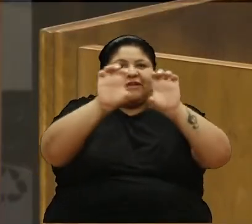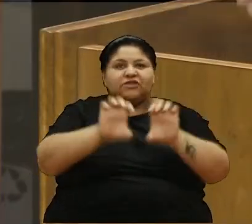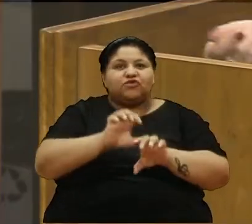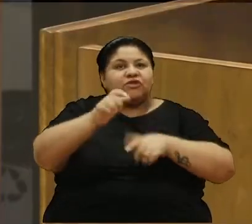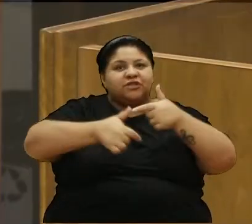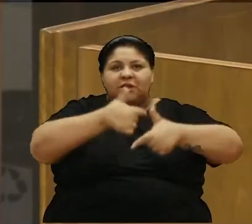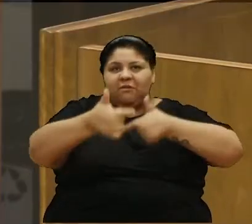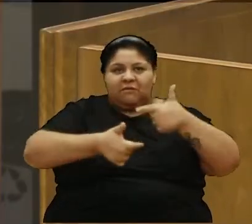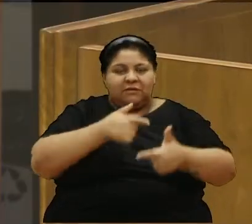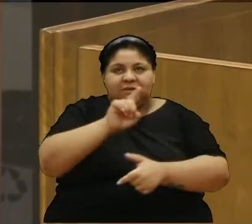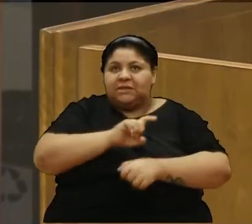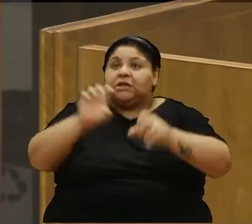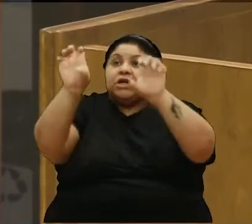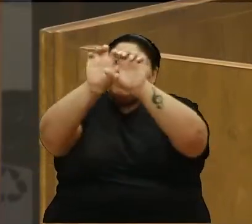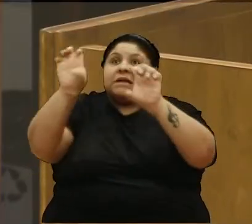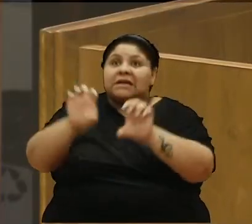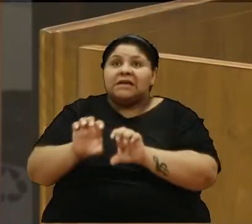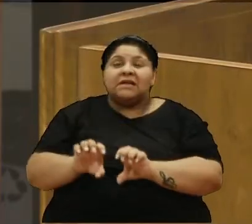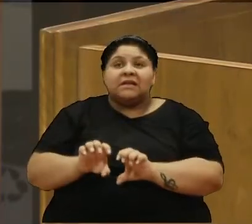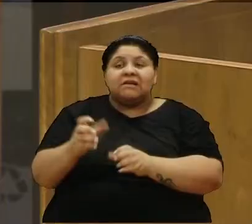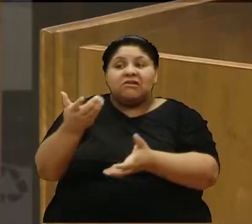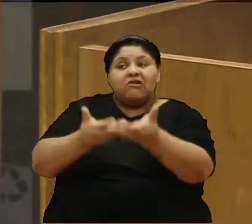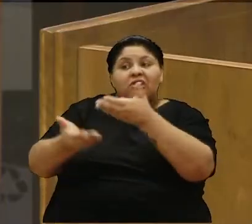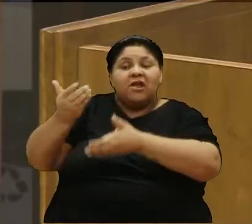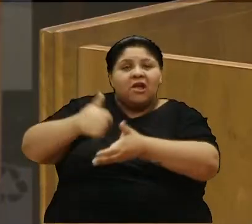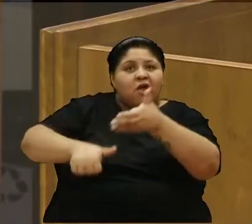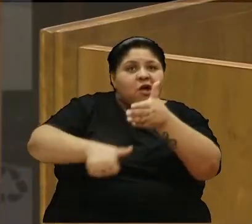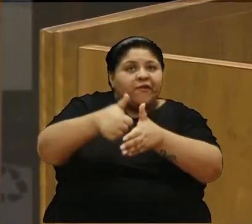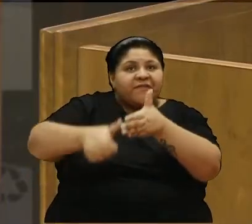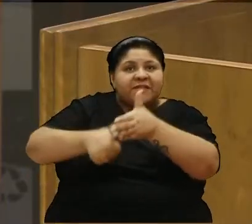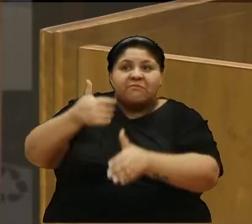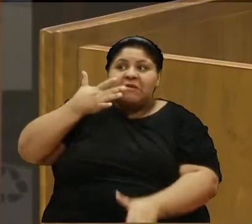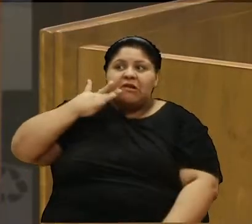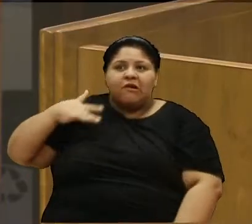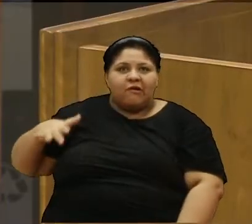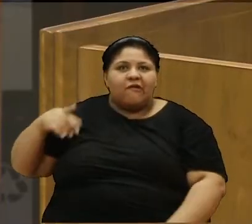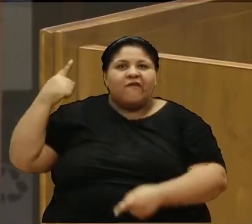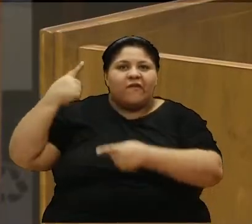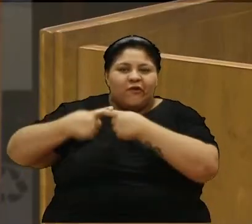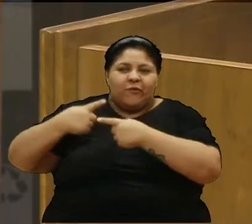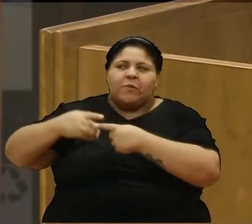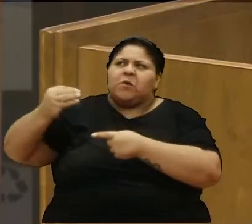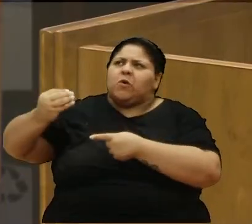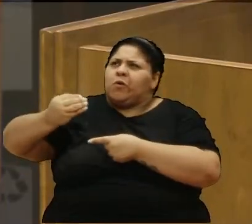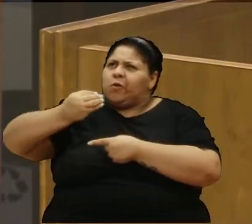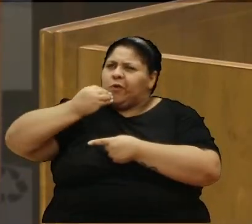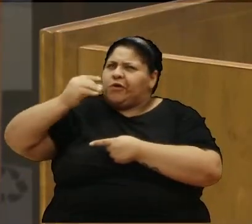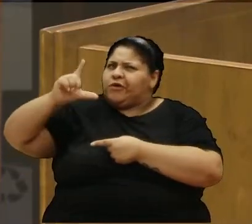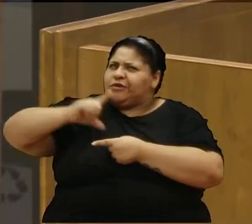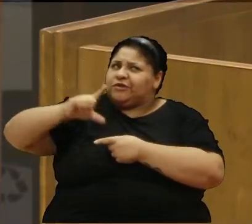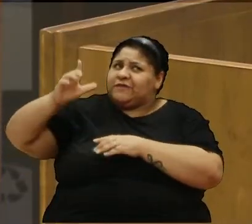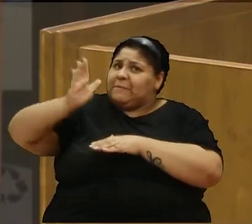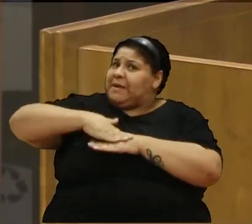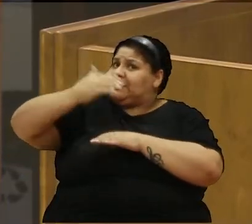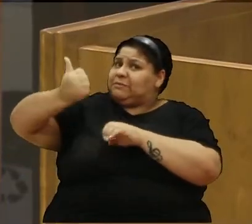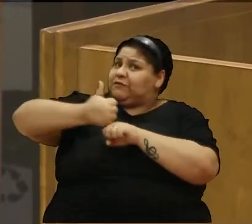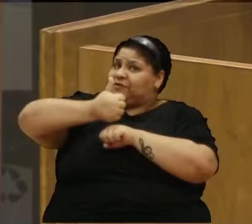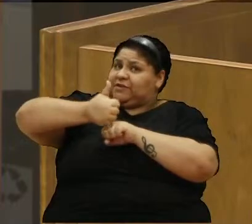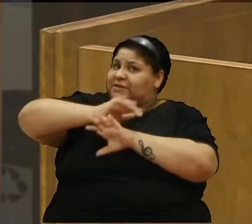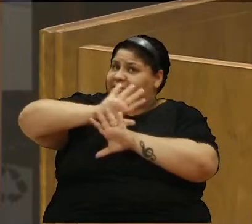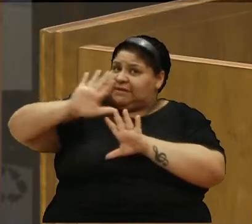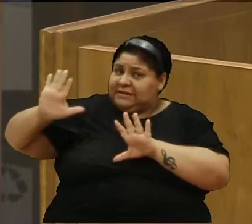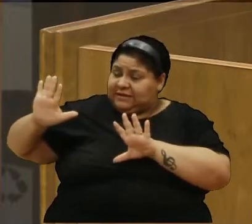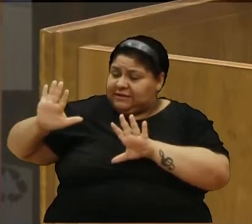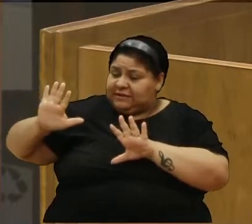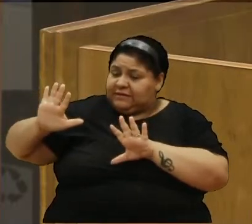trabalho, é as condições para atender melhor as crianças. Porque, com certeza, se eu tiver mais profissionais, se eu